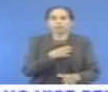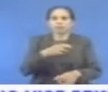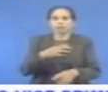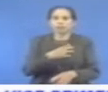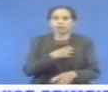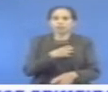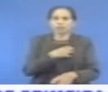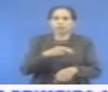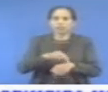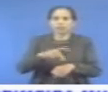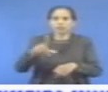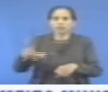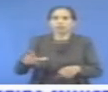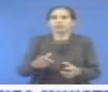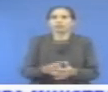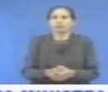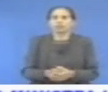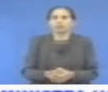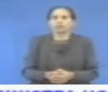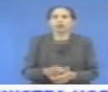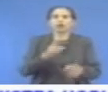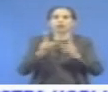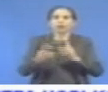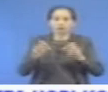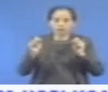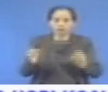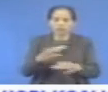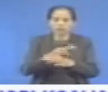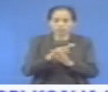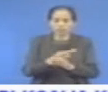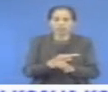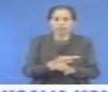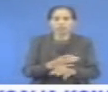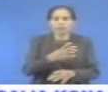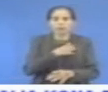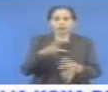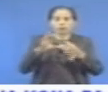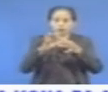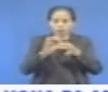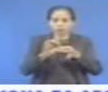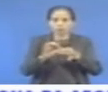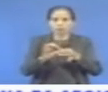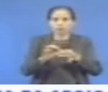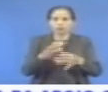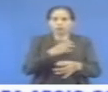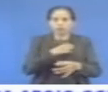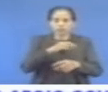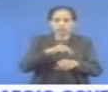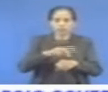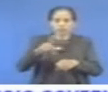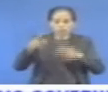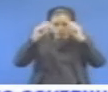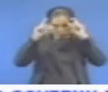Chefe, José Soares Ateten, o crítica Hirakne bela hadia atuação membro Polícia Nacional Timor-Leste, atu bela sai